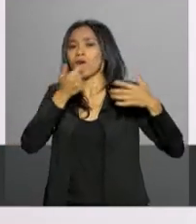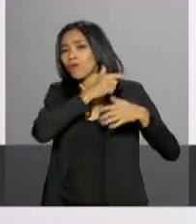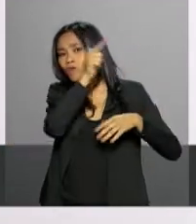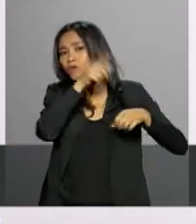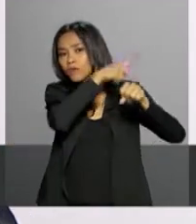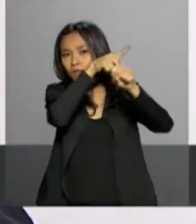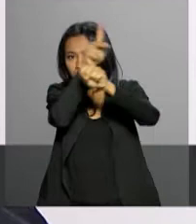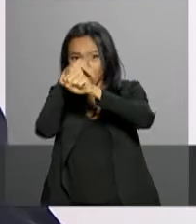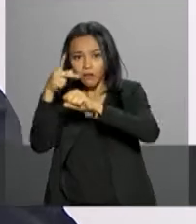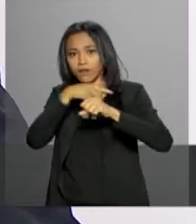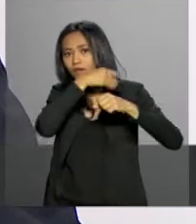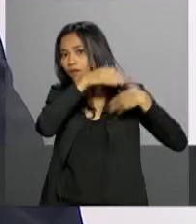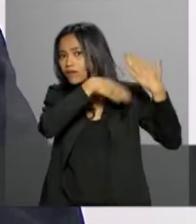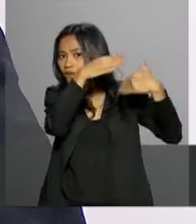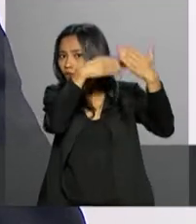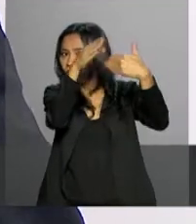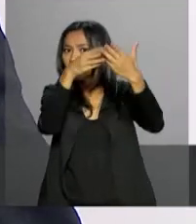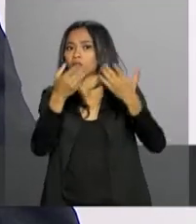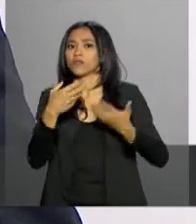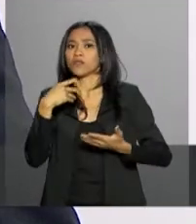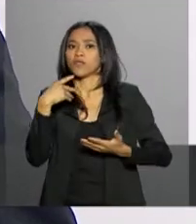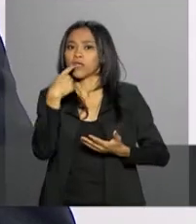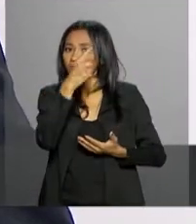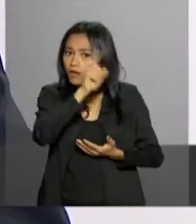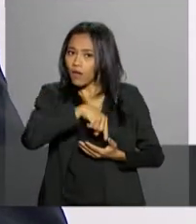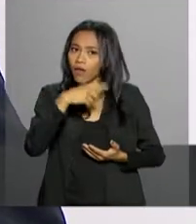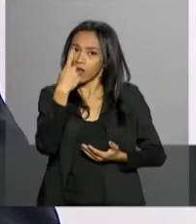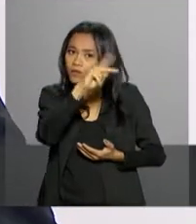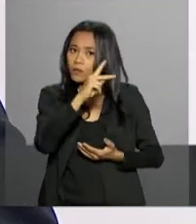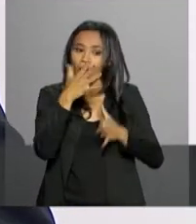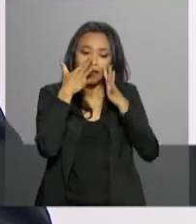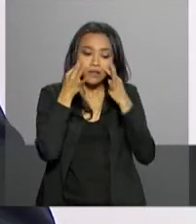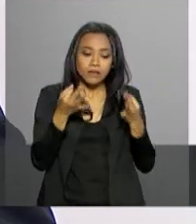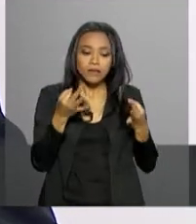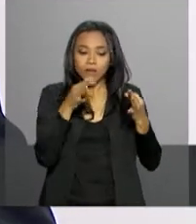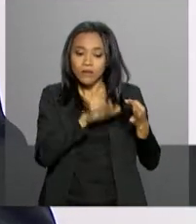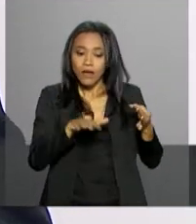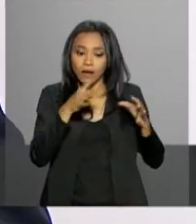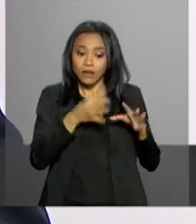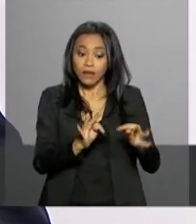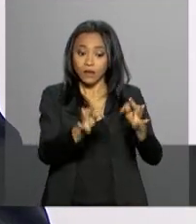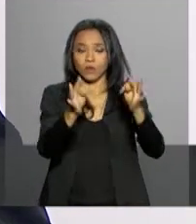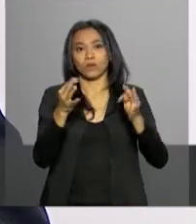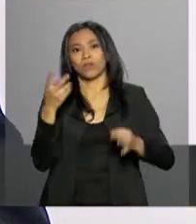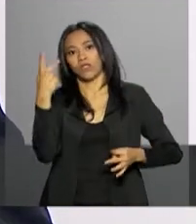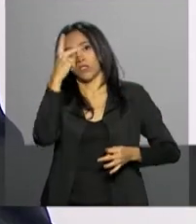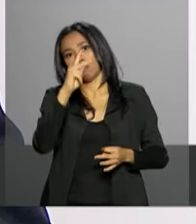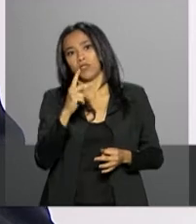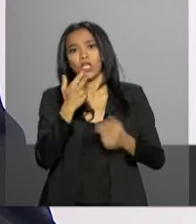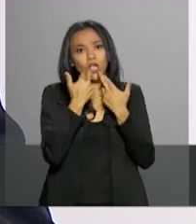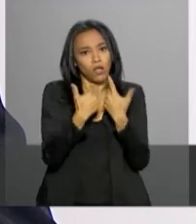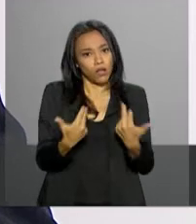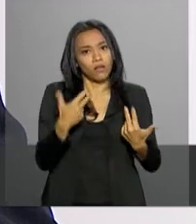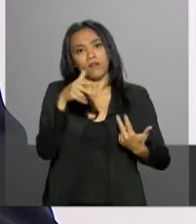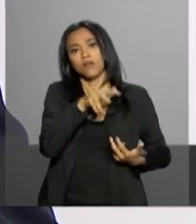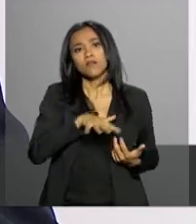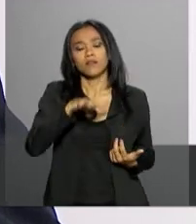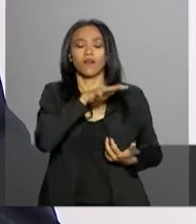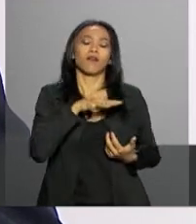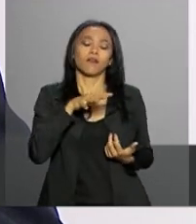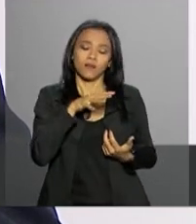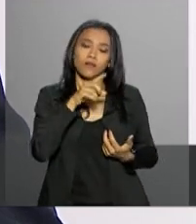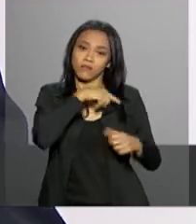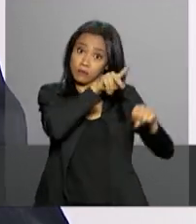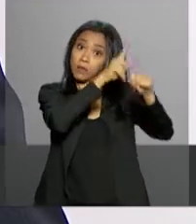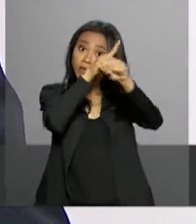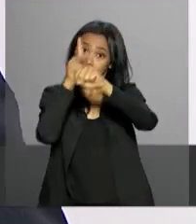são aqueles que dedicam sua especialíssimo atenção à tecnologia e inovação tecnológica